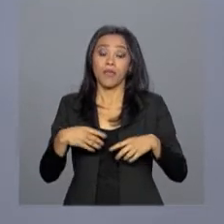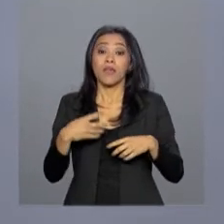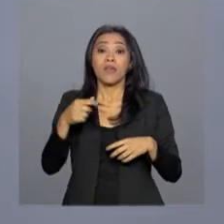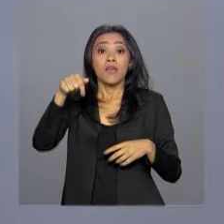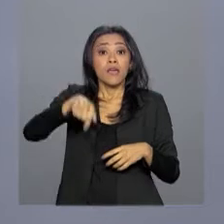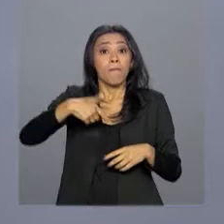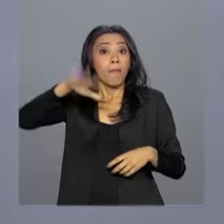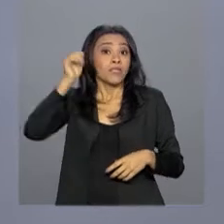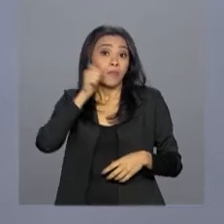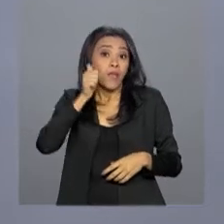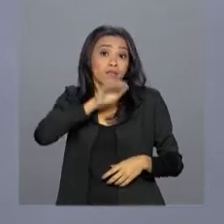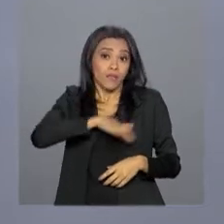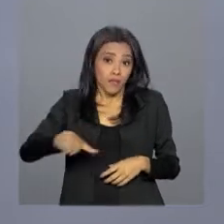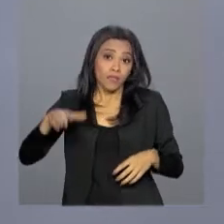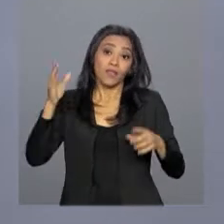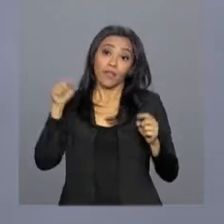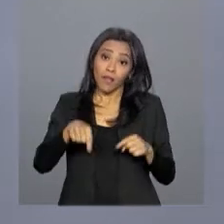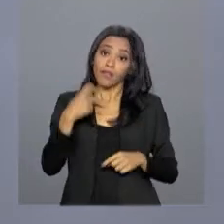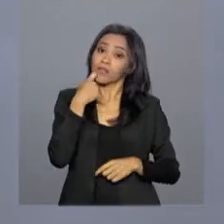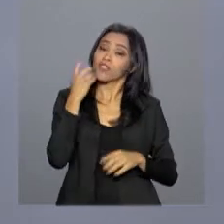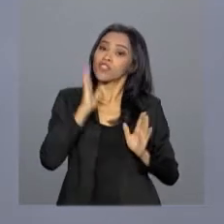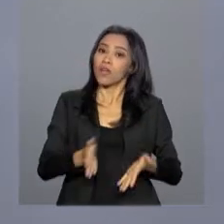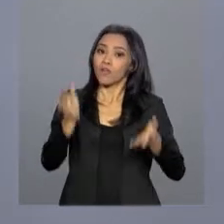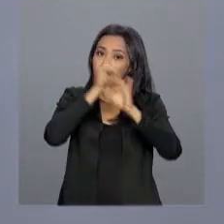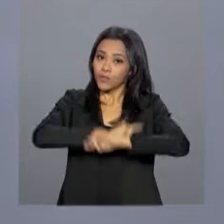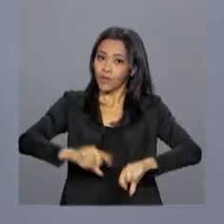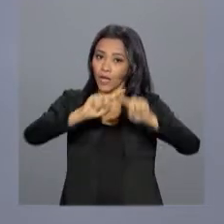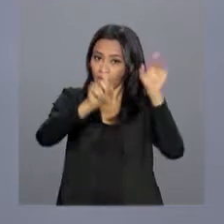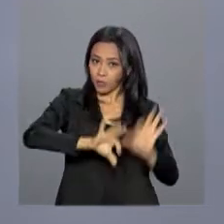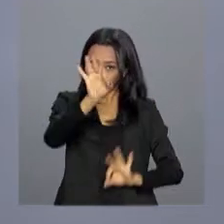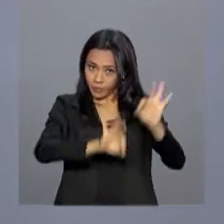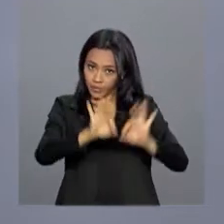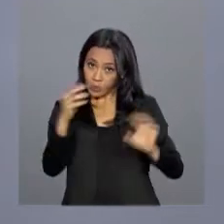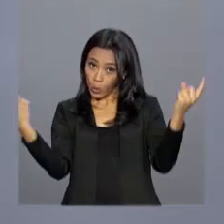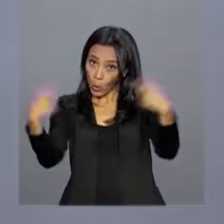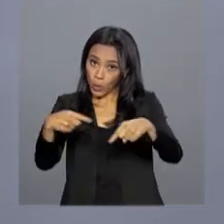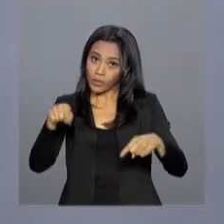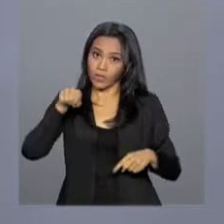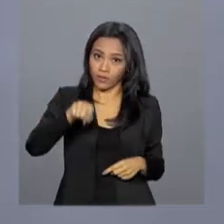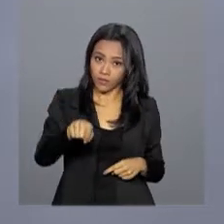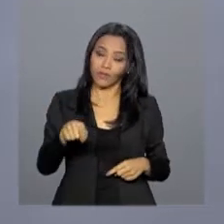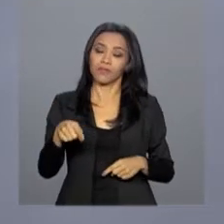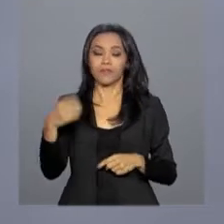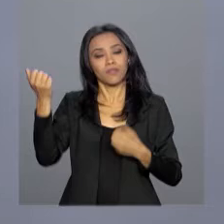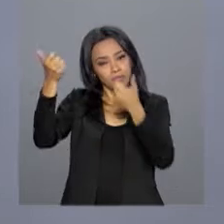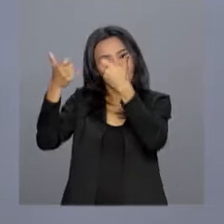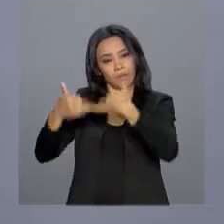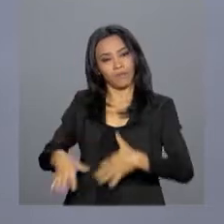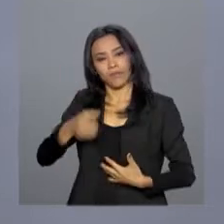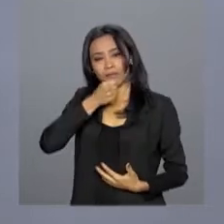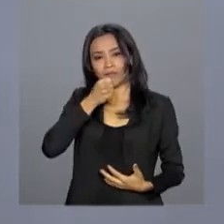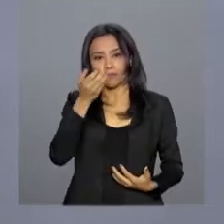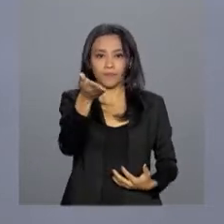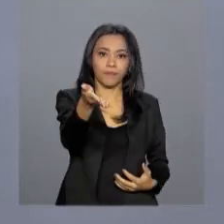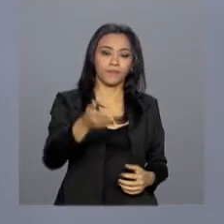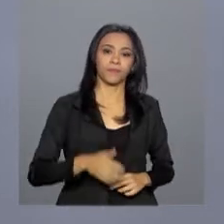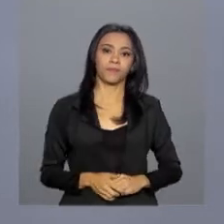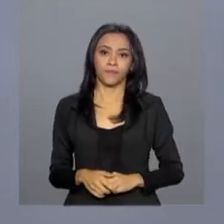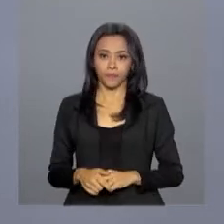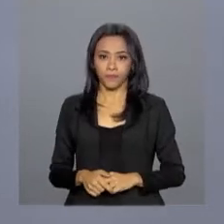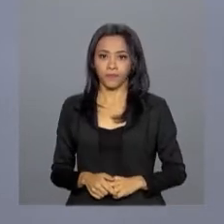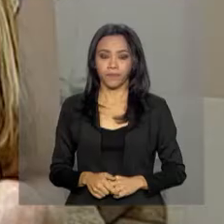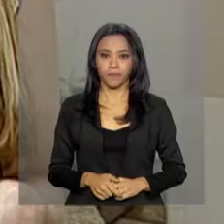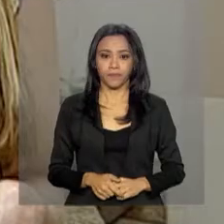lançada mais uma etapa do plano nacional de enfrentamento ao tráfico de pessoas a repórter raíssa lopes tem as informações